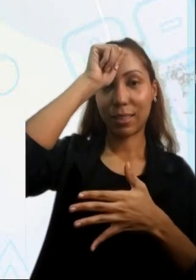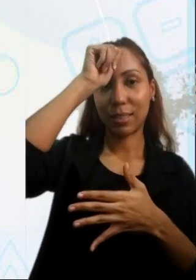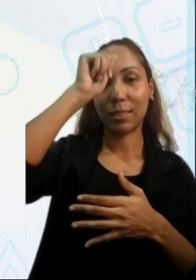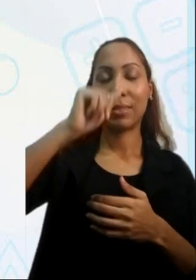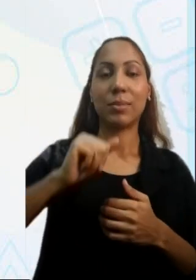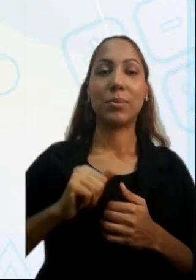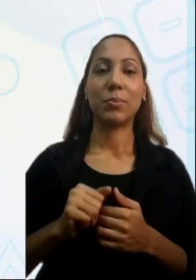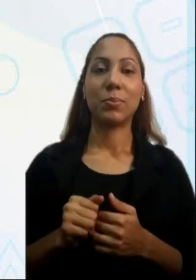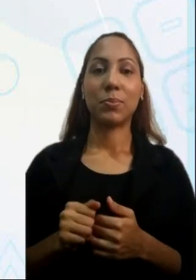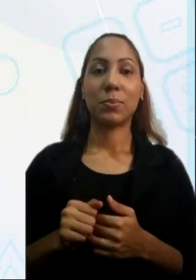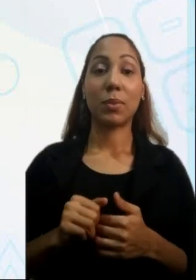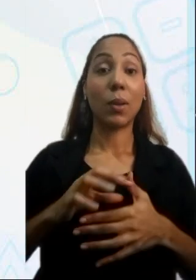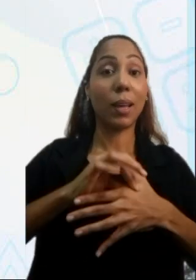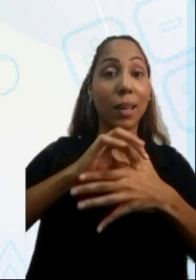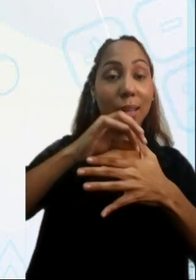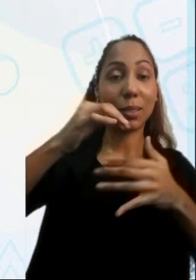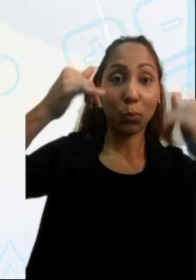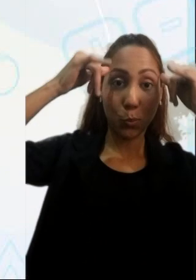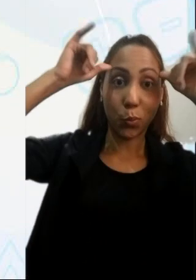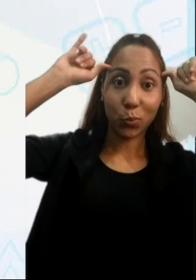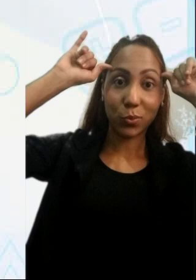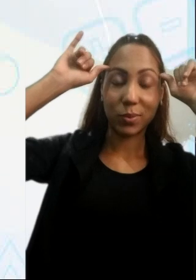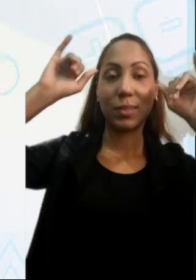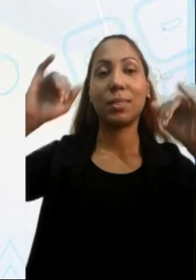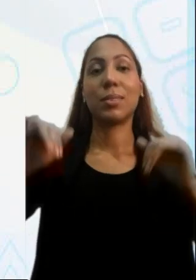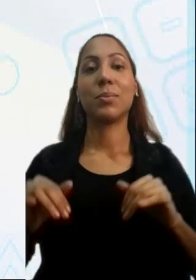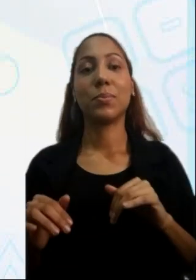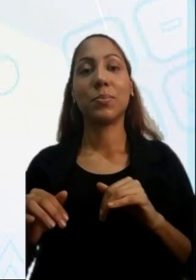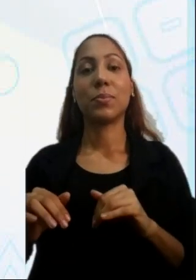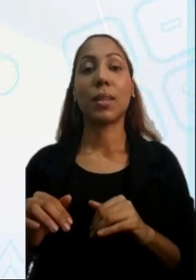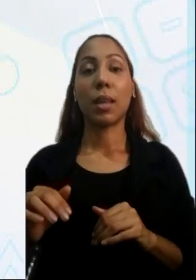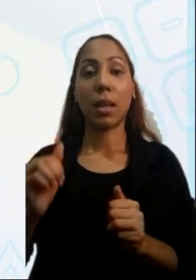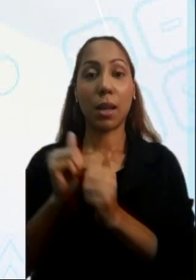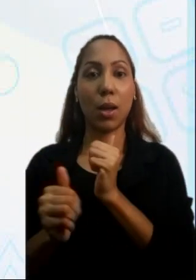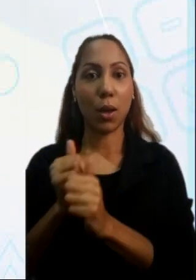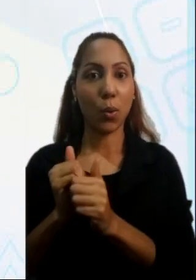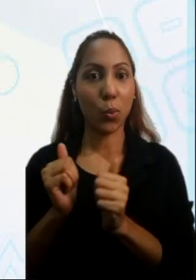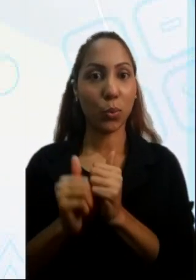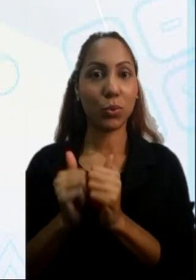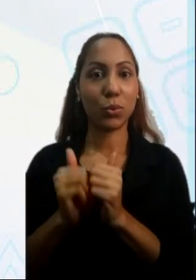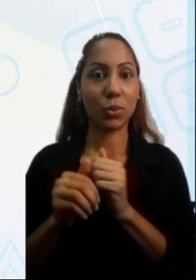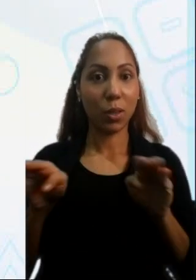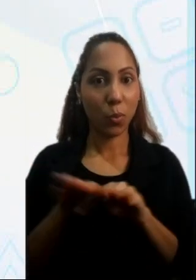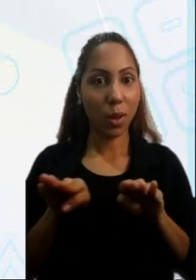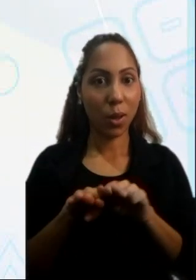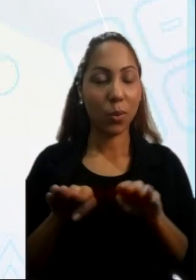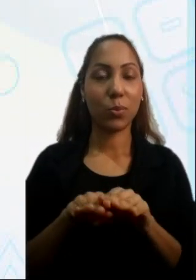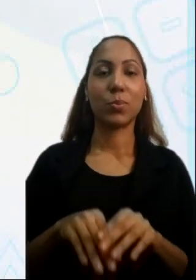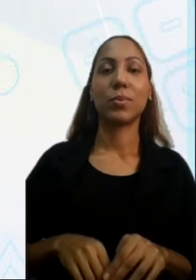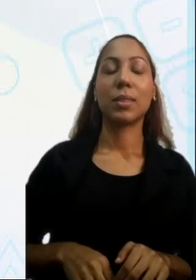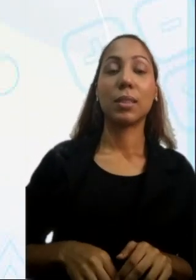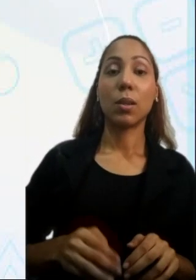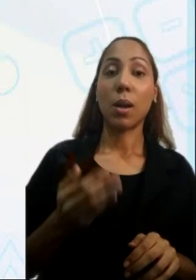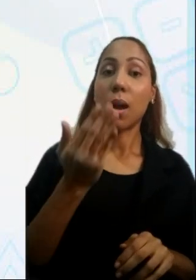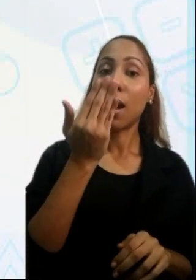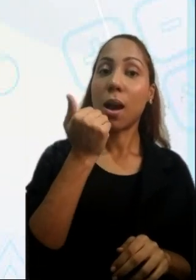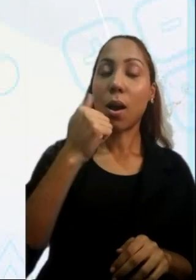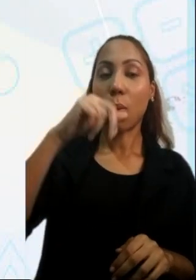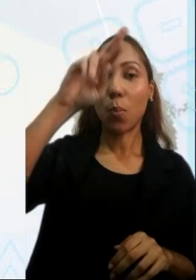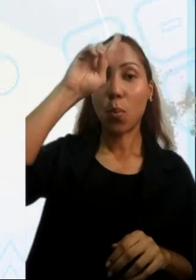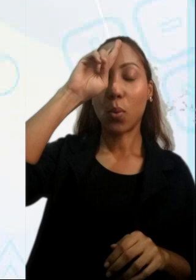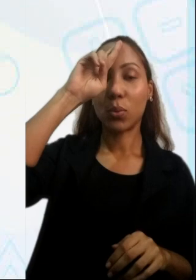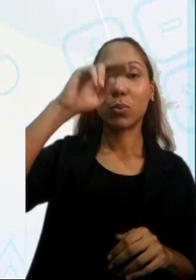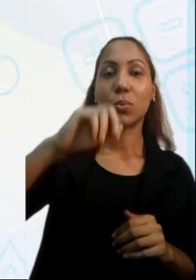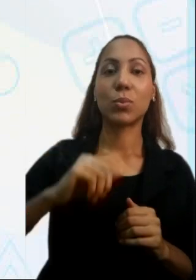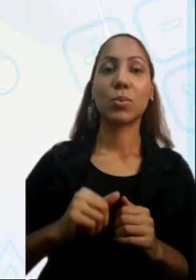bovina e o arroz. Muito bem. E qual o alimento preferido da turma para o almoço? O